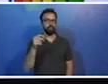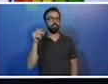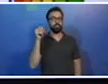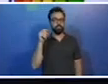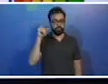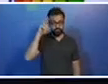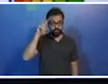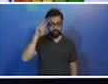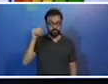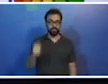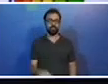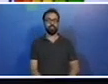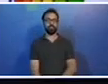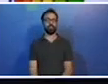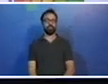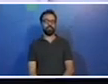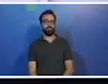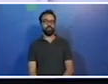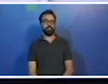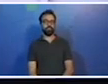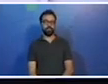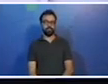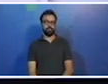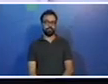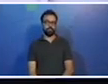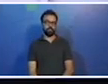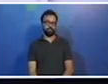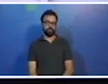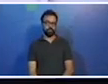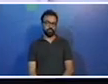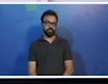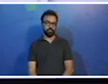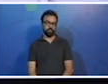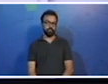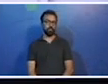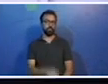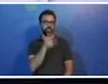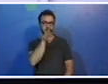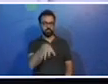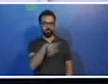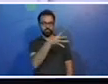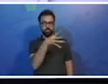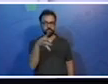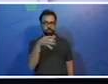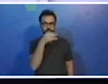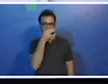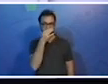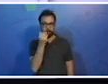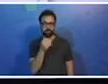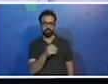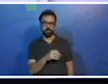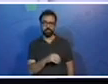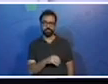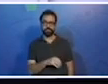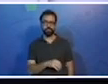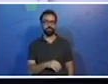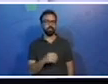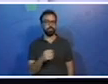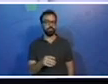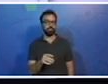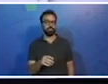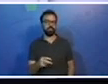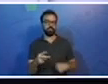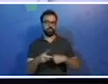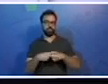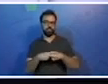frequência? Ok. Aqui nós temos um quadrinho que eu coloquei para vocês só do verbo go. O